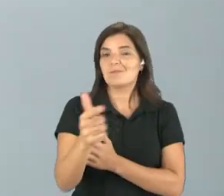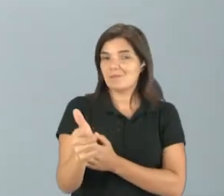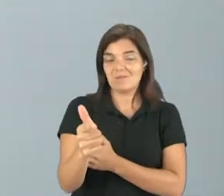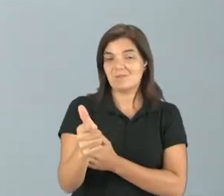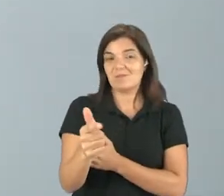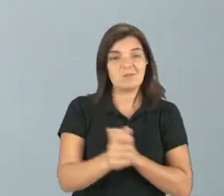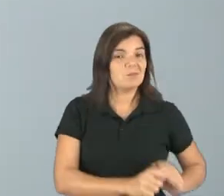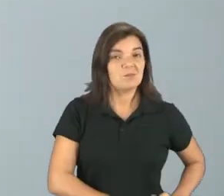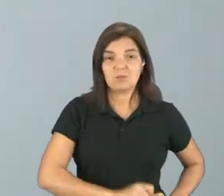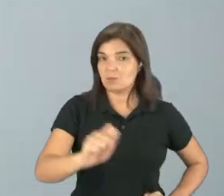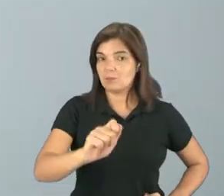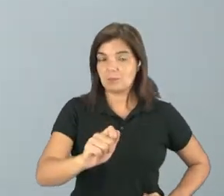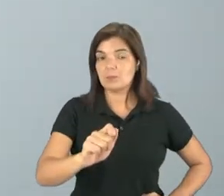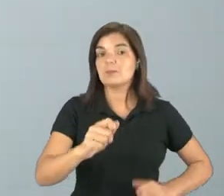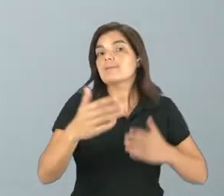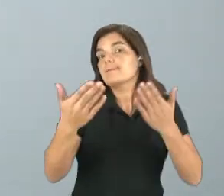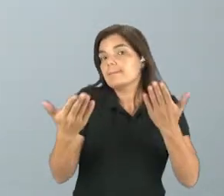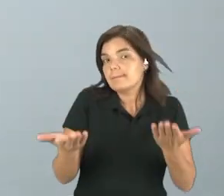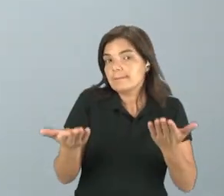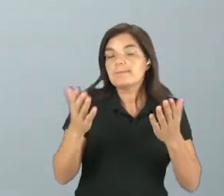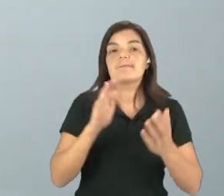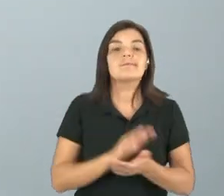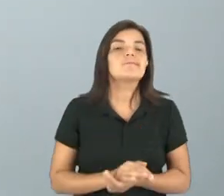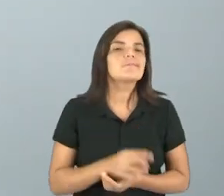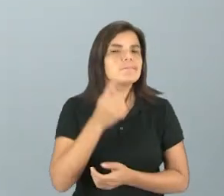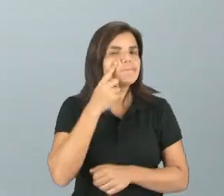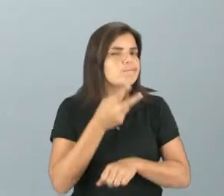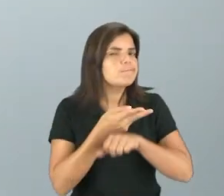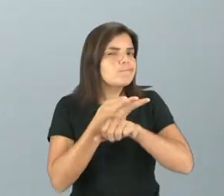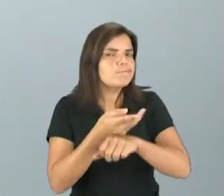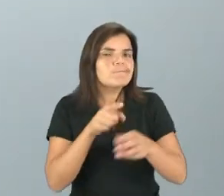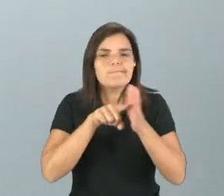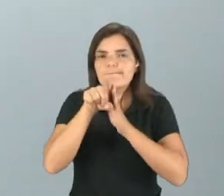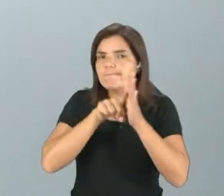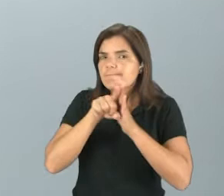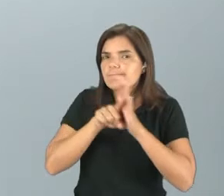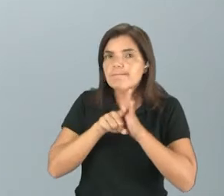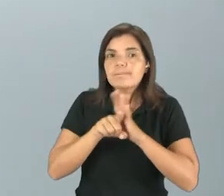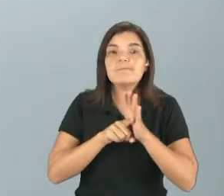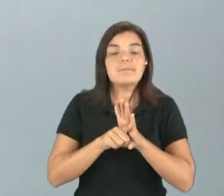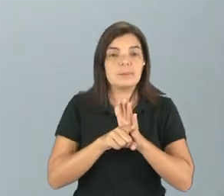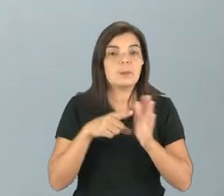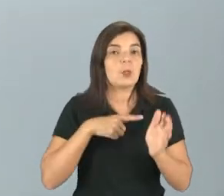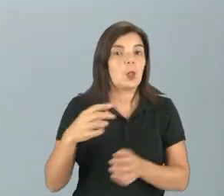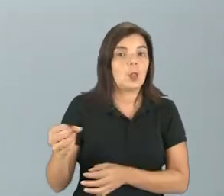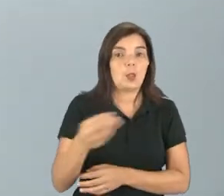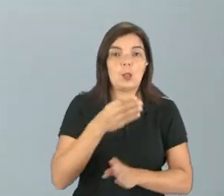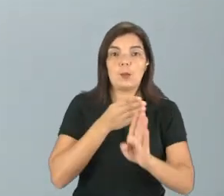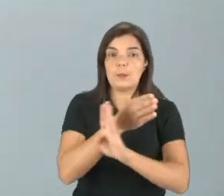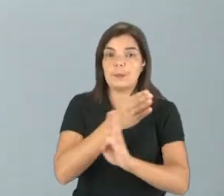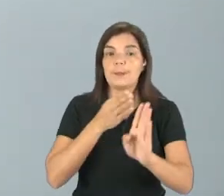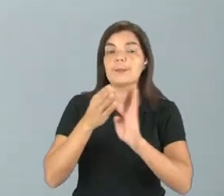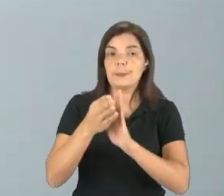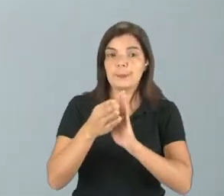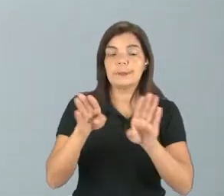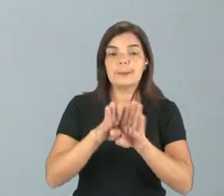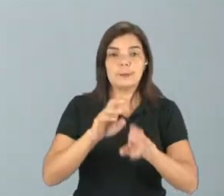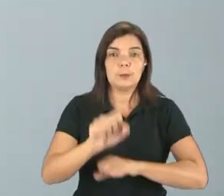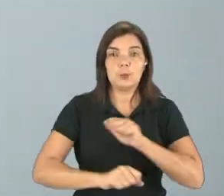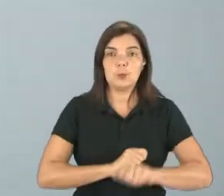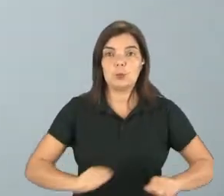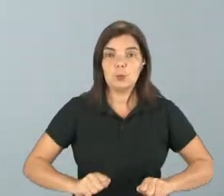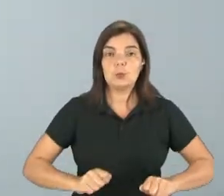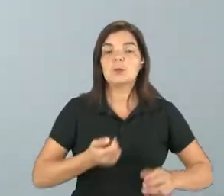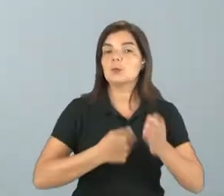utilizavam-se mais as espadas, né? Então, eles procuraram até mesmo ter novas modalidades, como o jiu-jitsu